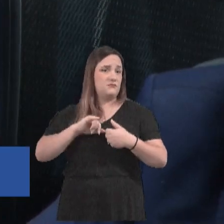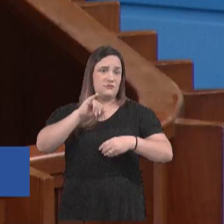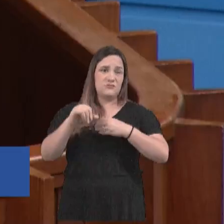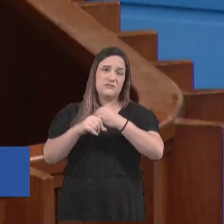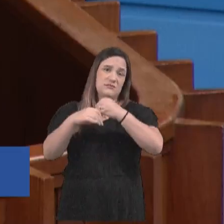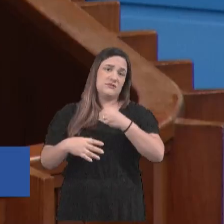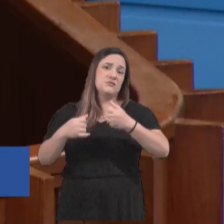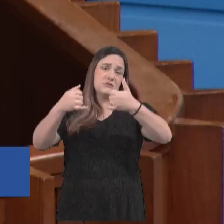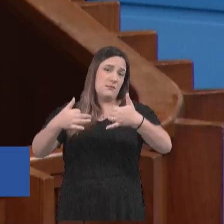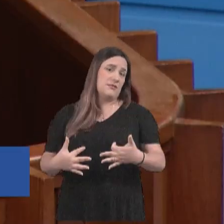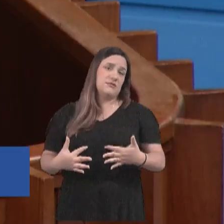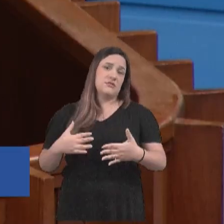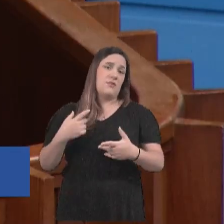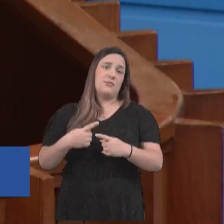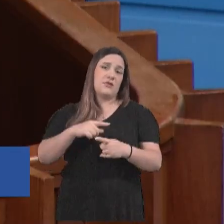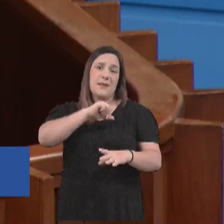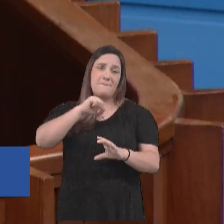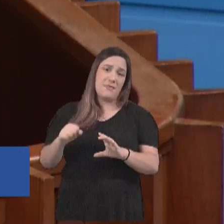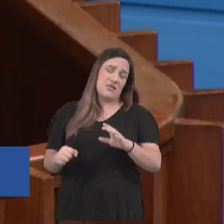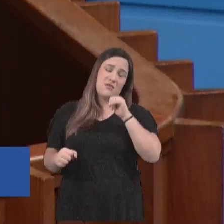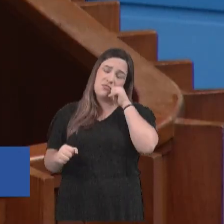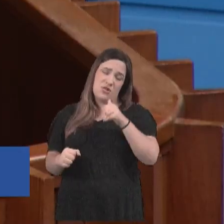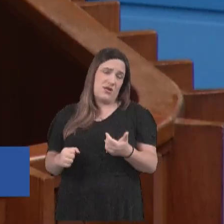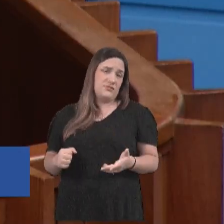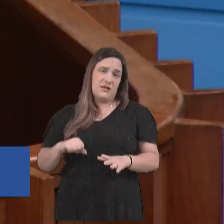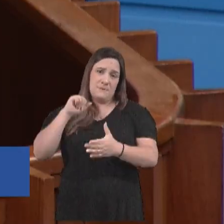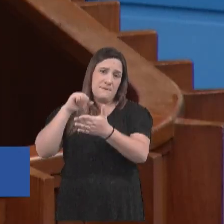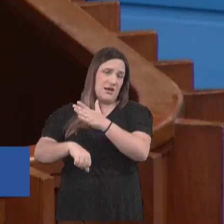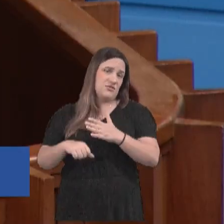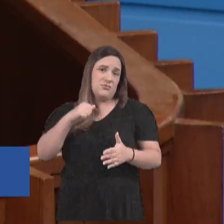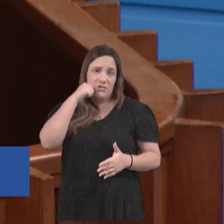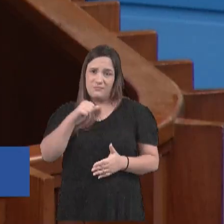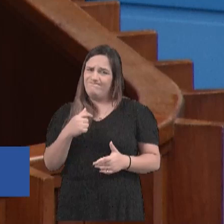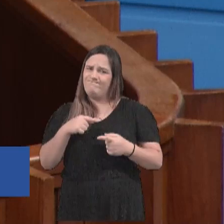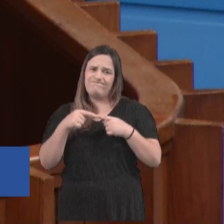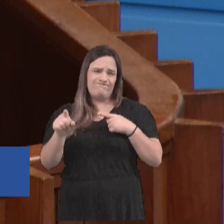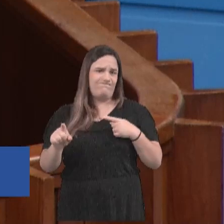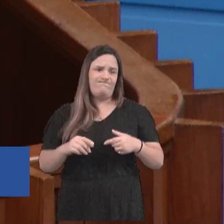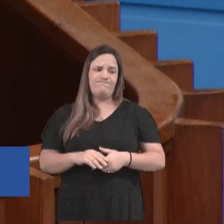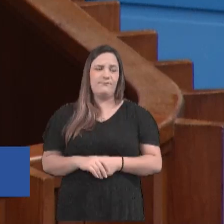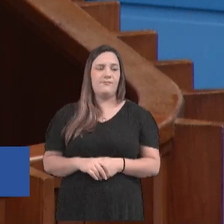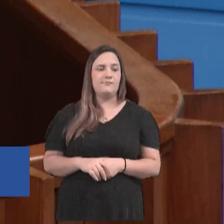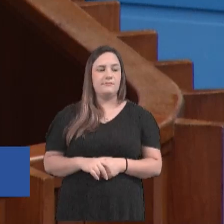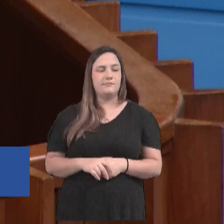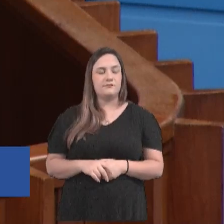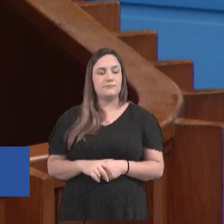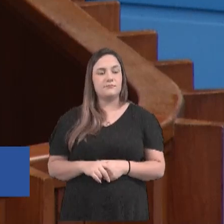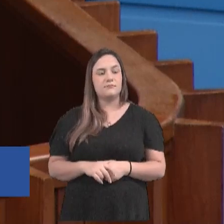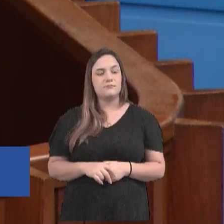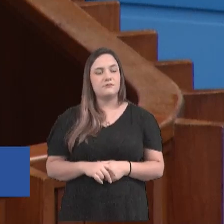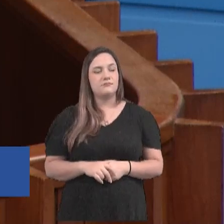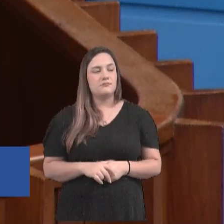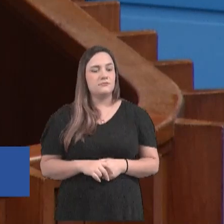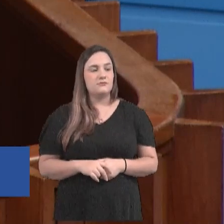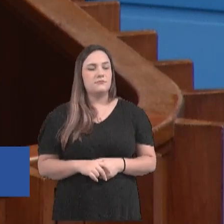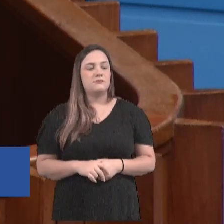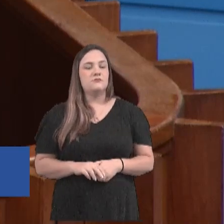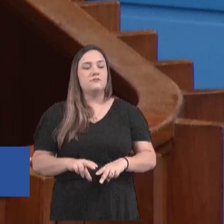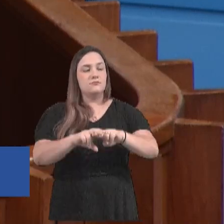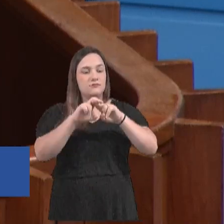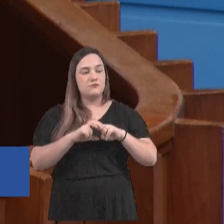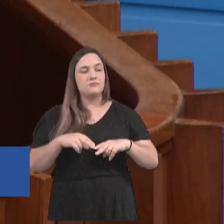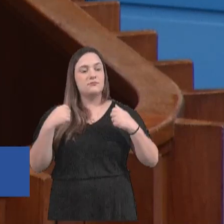para legitimar agressões feitas contra as mulheres. Então, por isso, nós precisamos capacitar